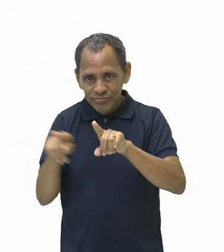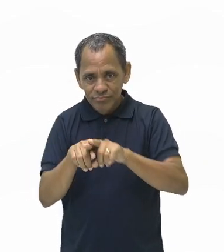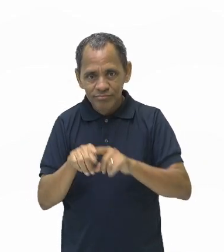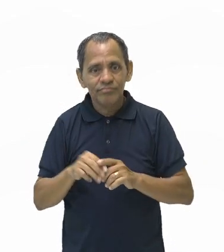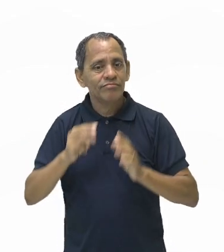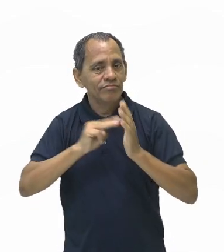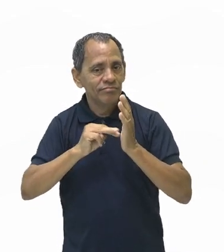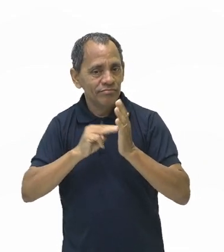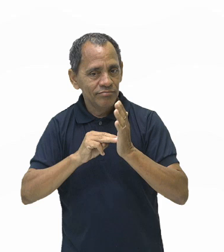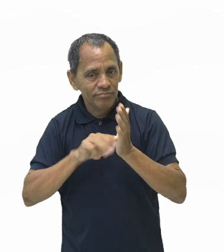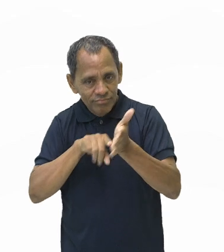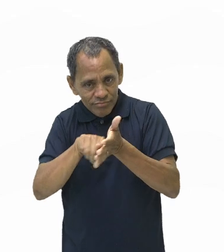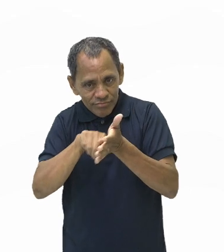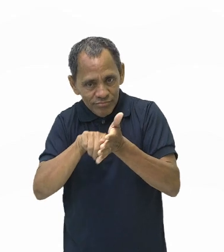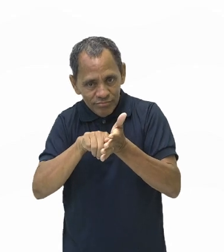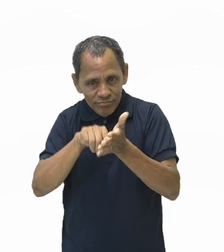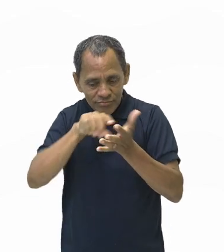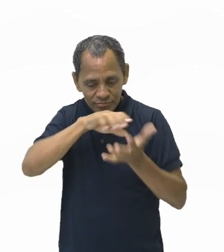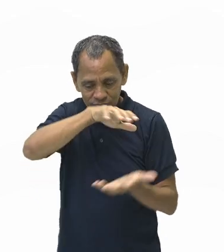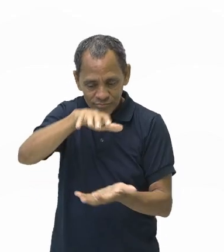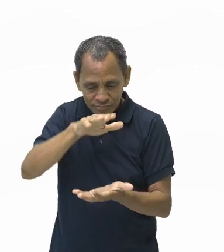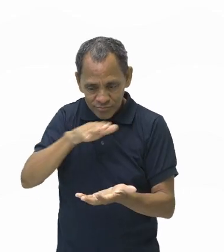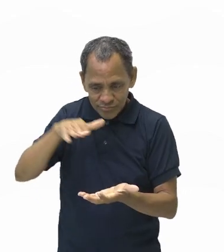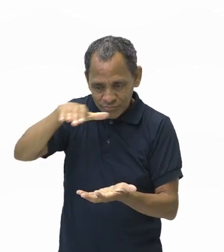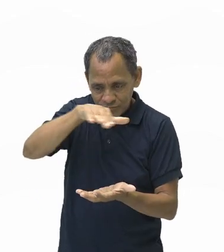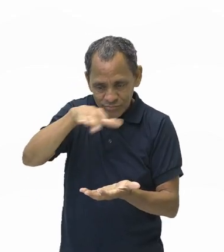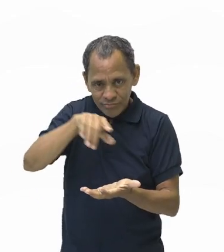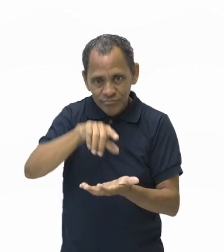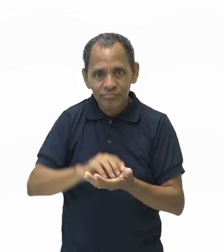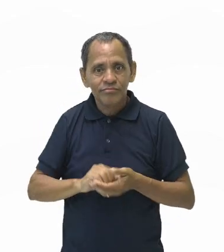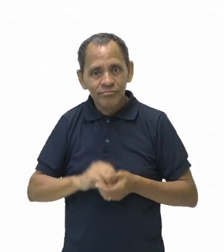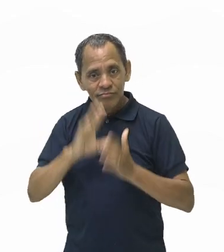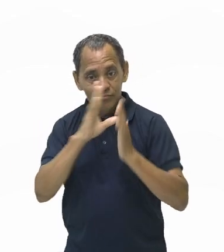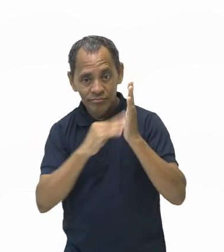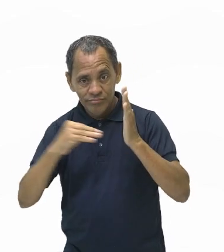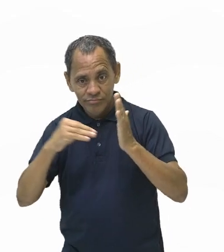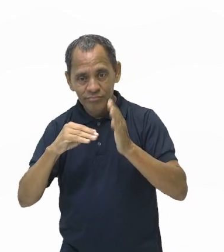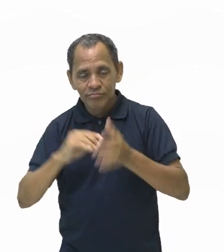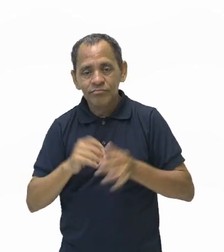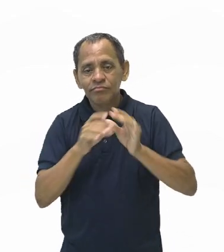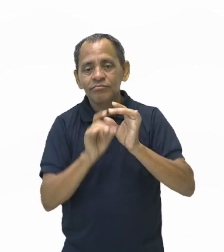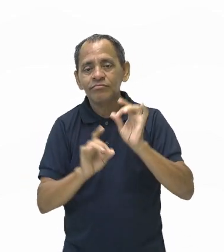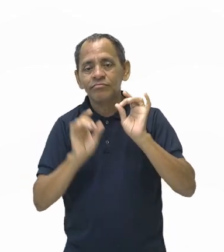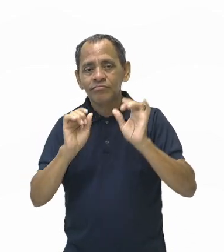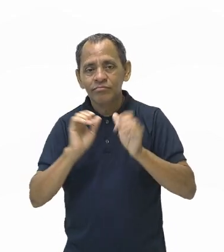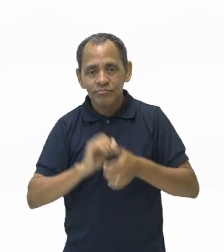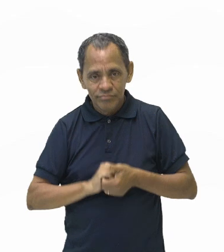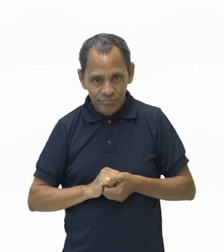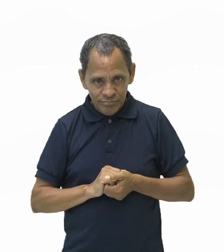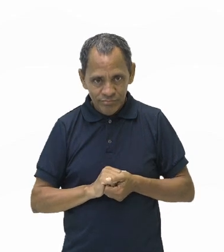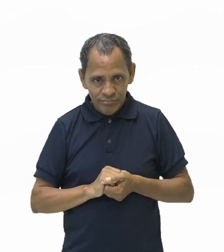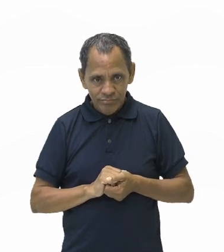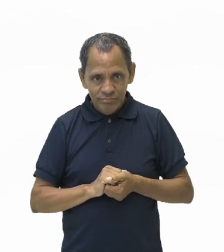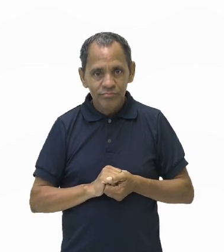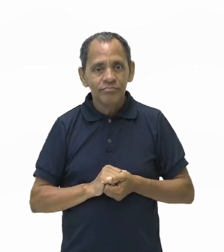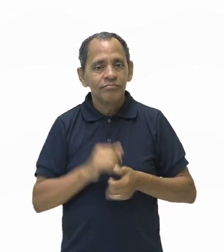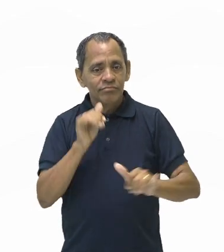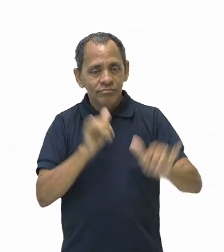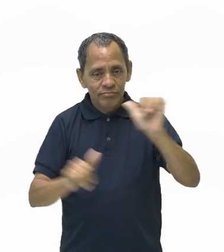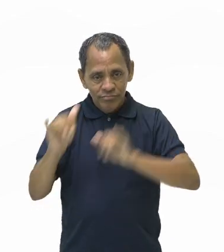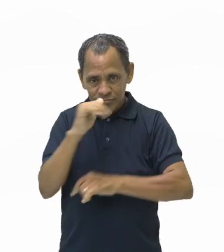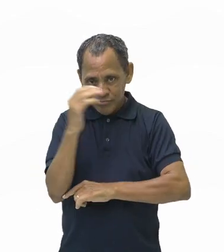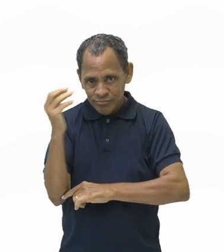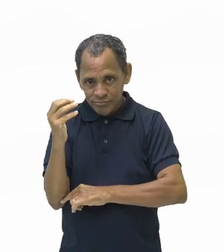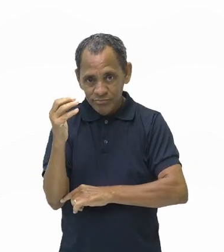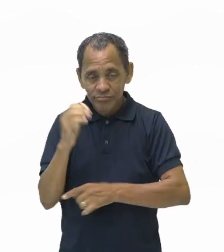métodos de monitoramento da superfície terrestre, agentes mutagênicos. E o detalhamento: química